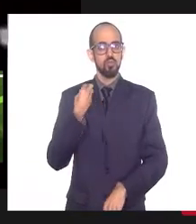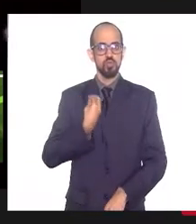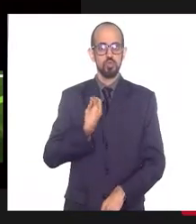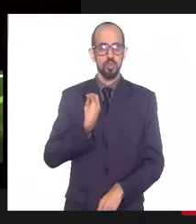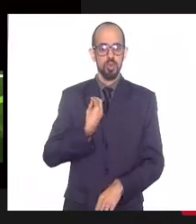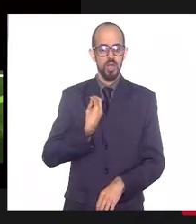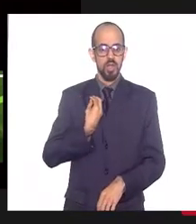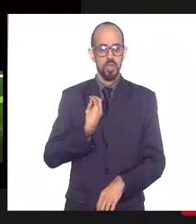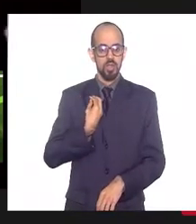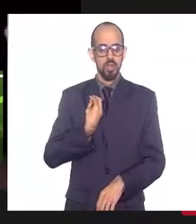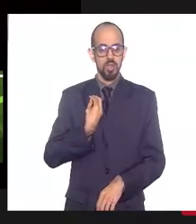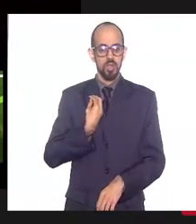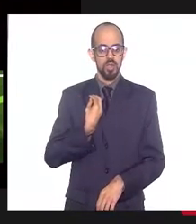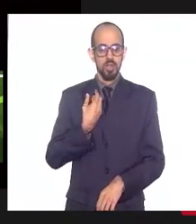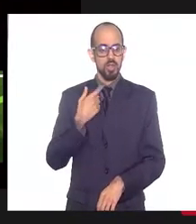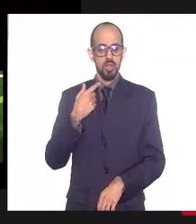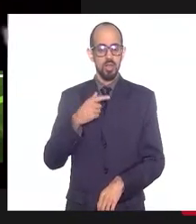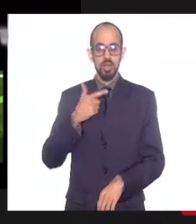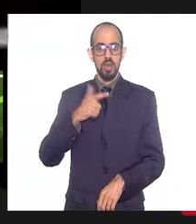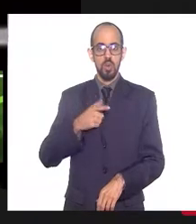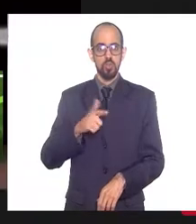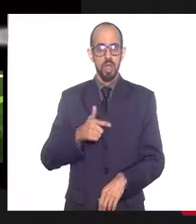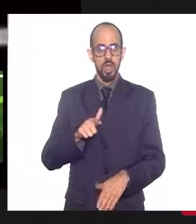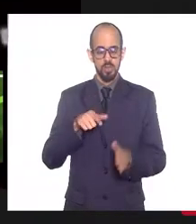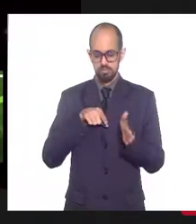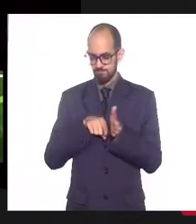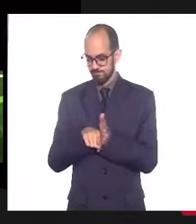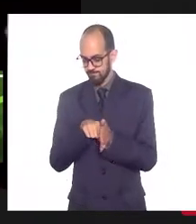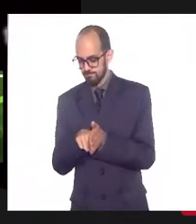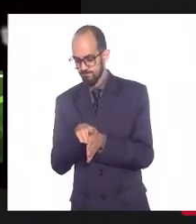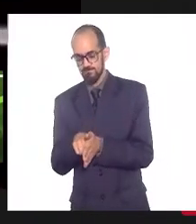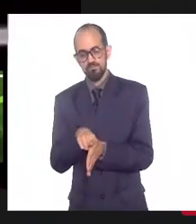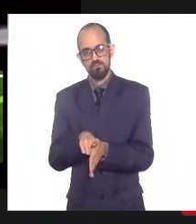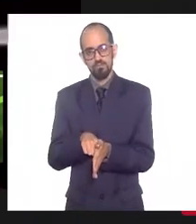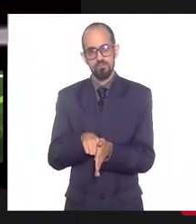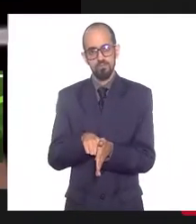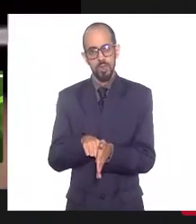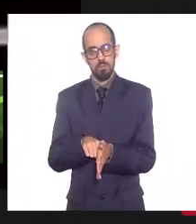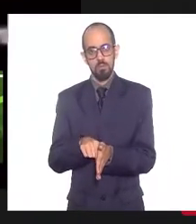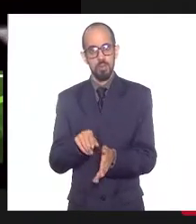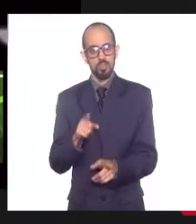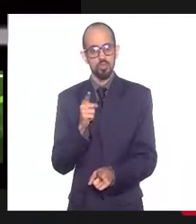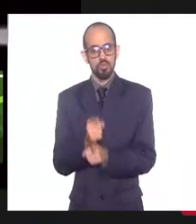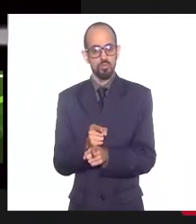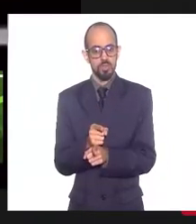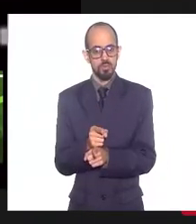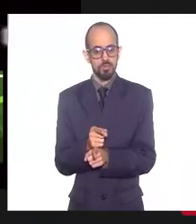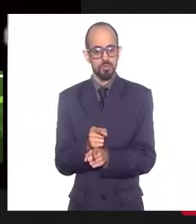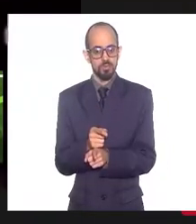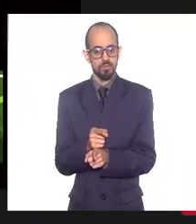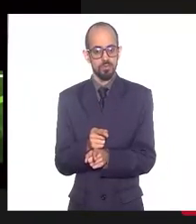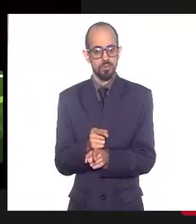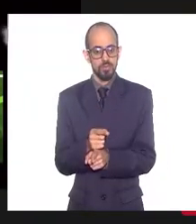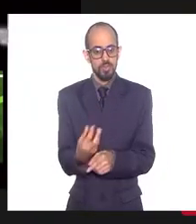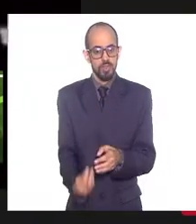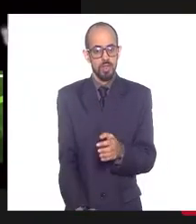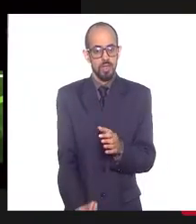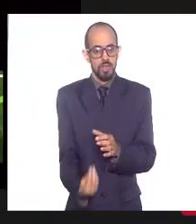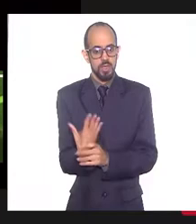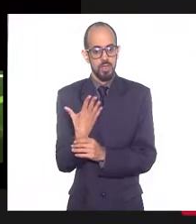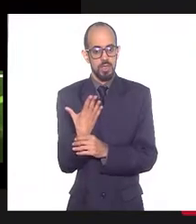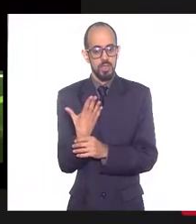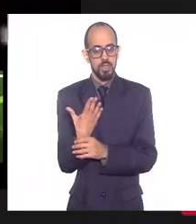não atura, não apura, o Estado não investiga, o Estado está formando